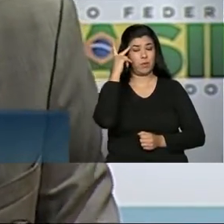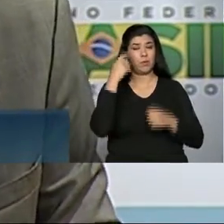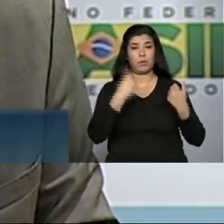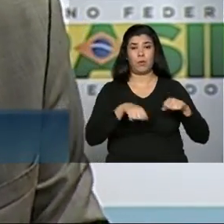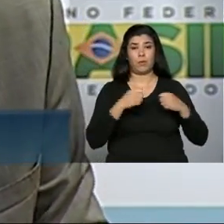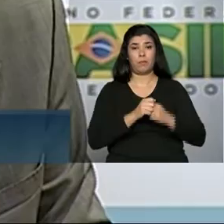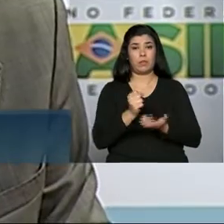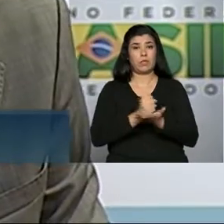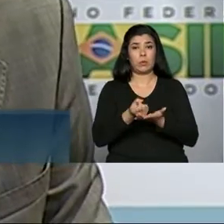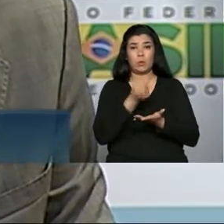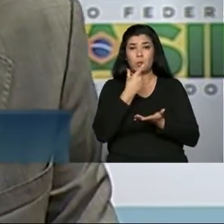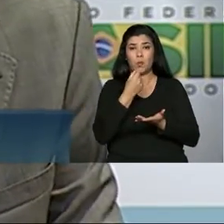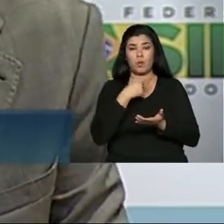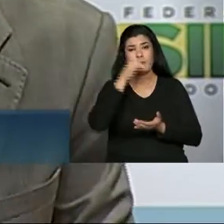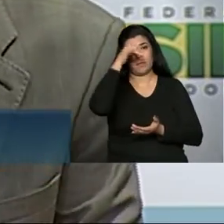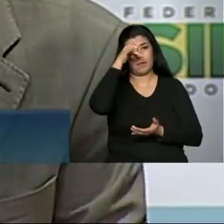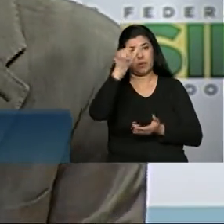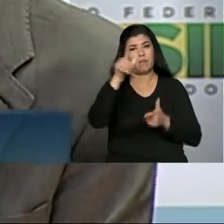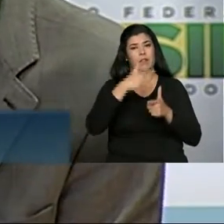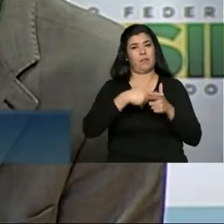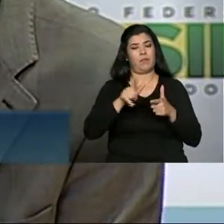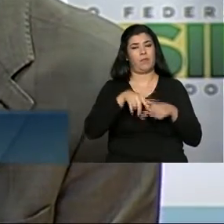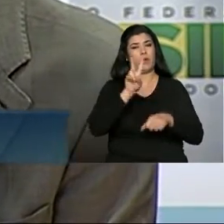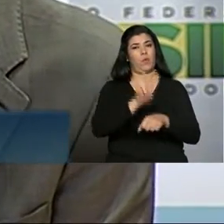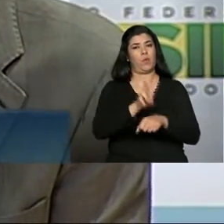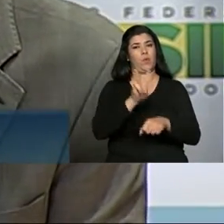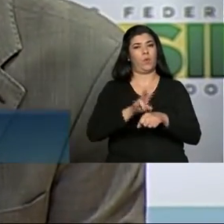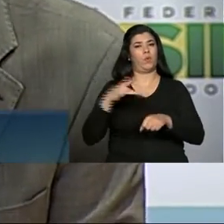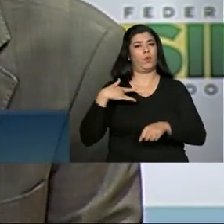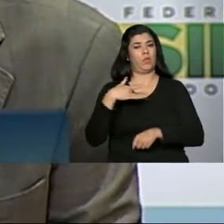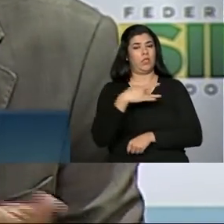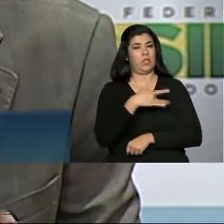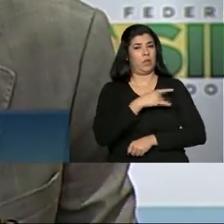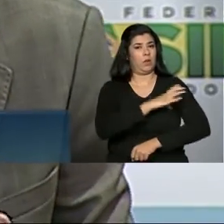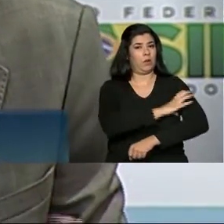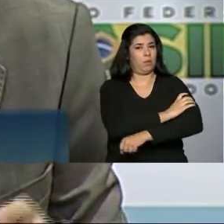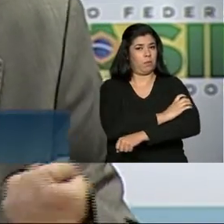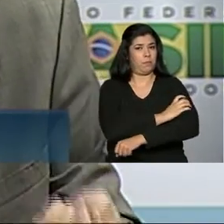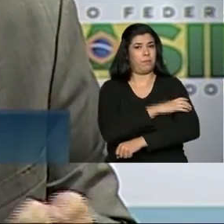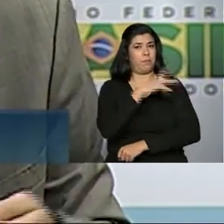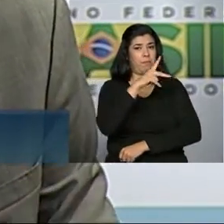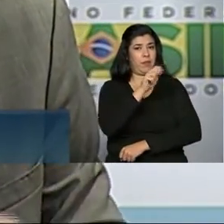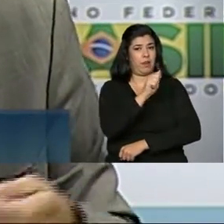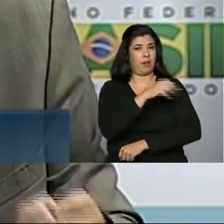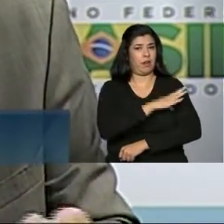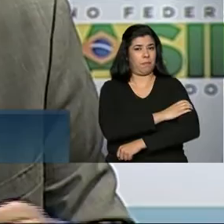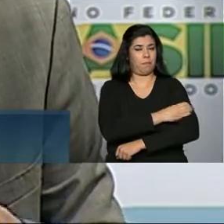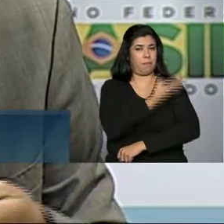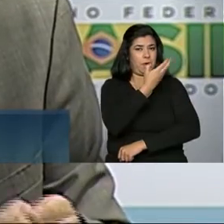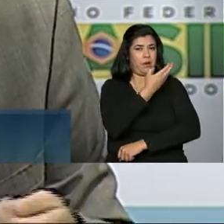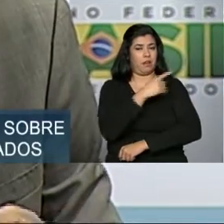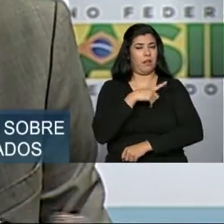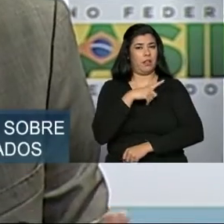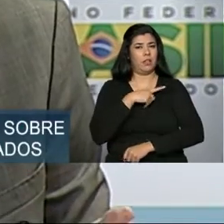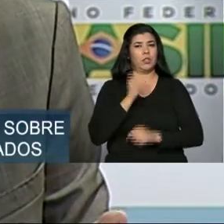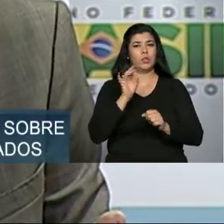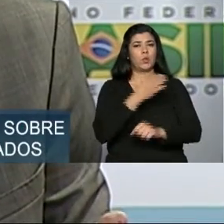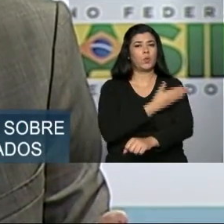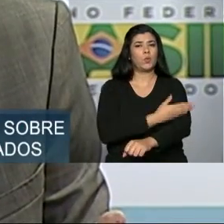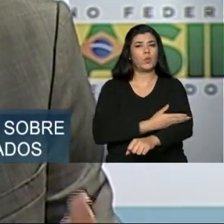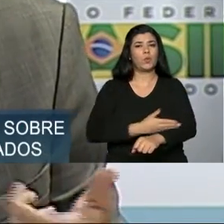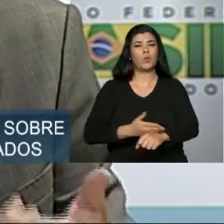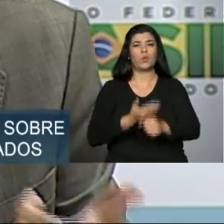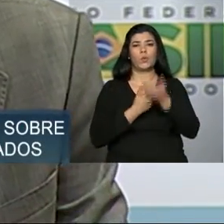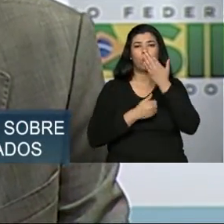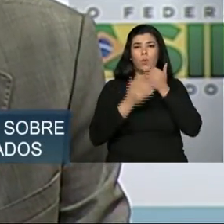usar medicamento porque vão conseguir controlar a sua pressão arterial apenas com o hábito